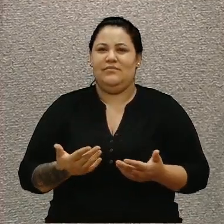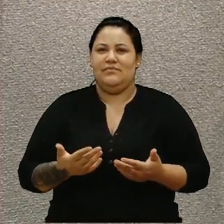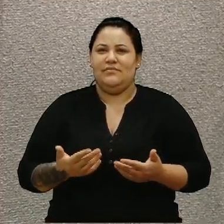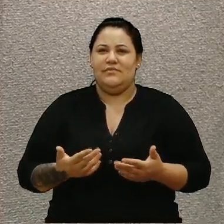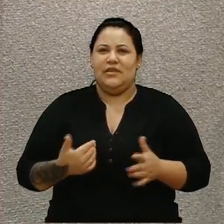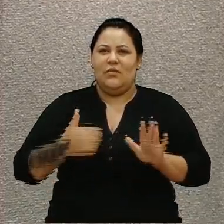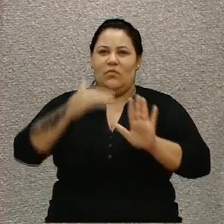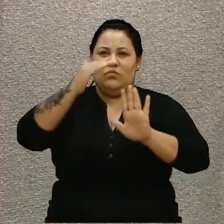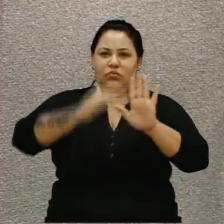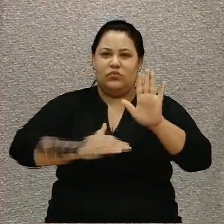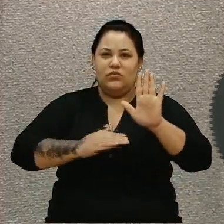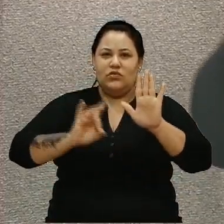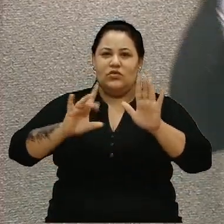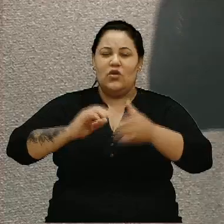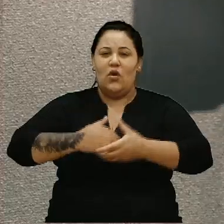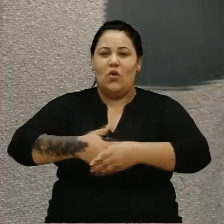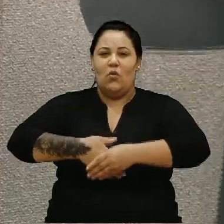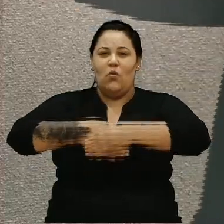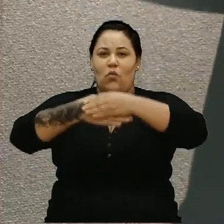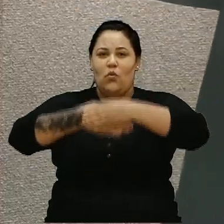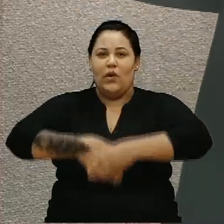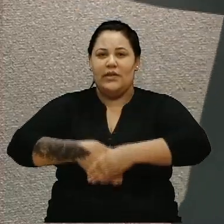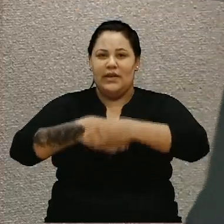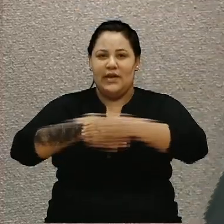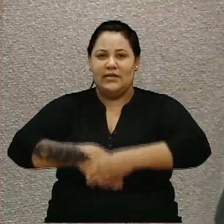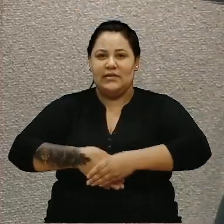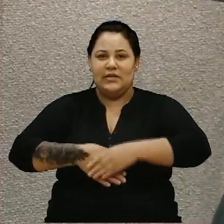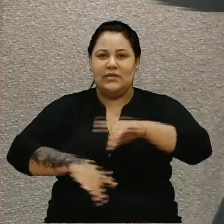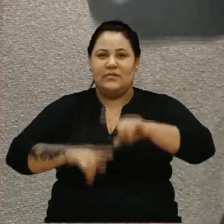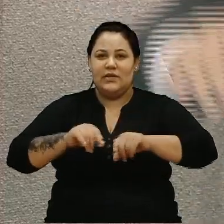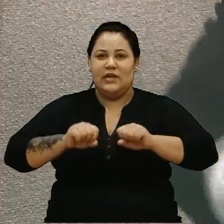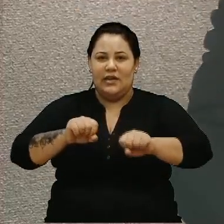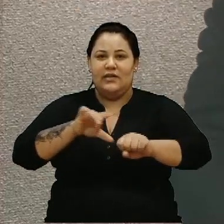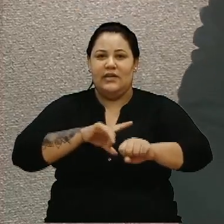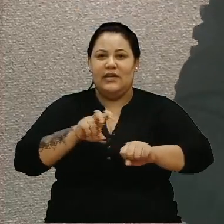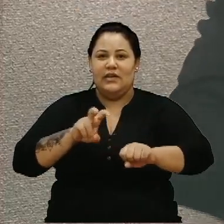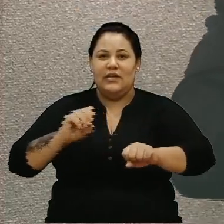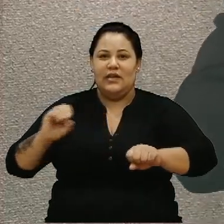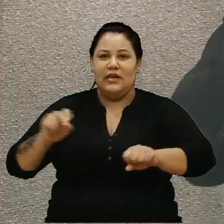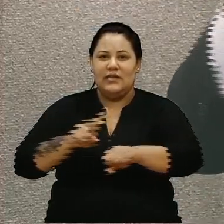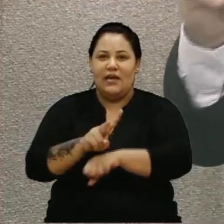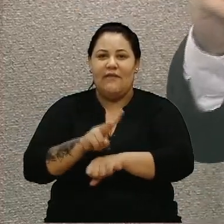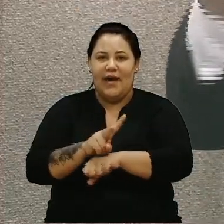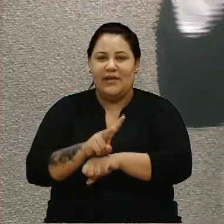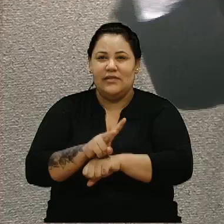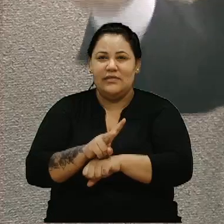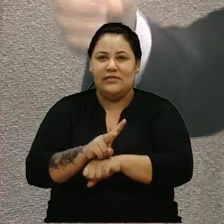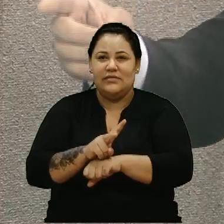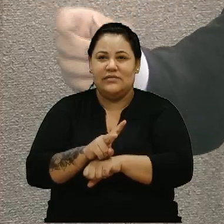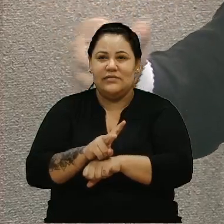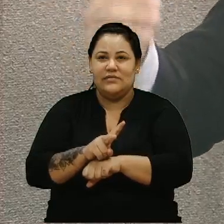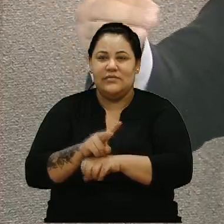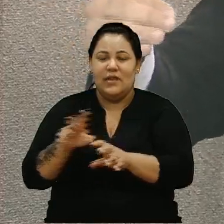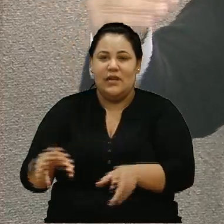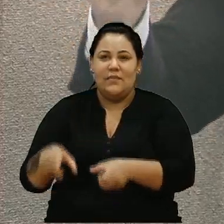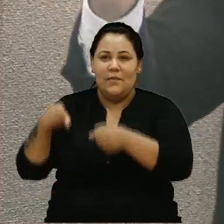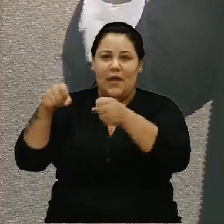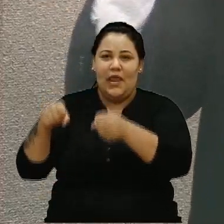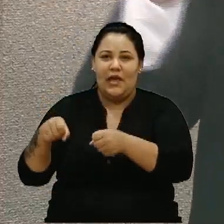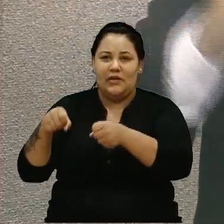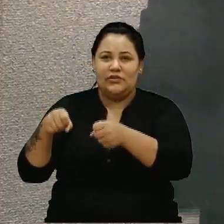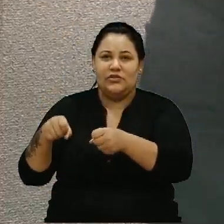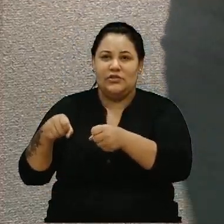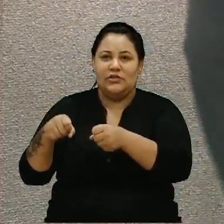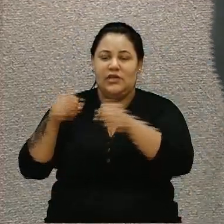grande empresa. Só o Andreassa está contratando 500, tem 500 vagas, só o Andreassa, para empacotador e repositor. E não precisa ter